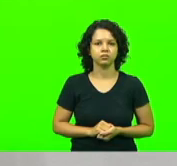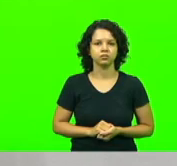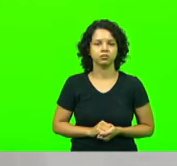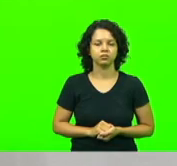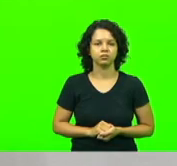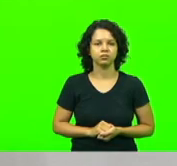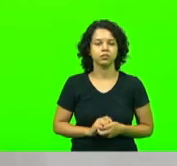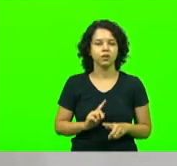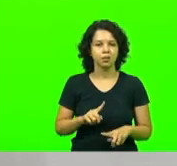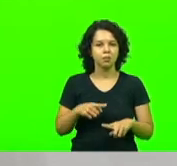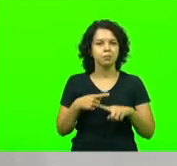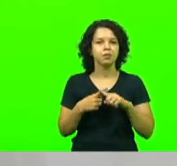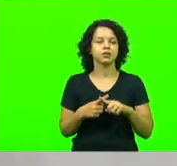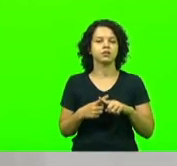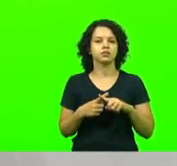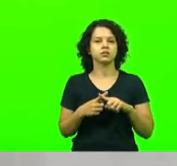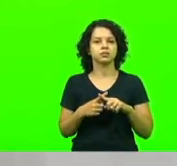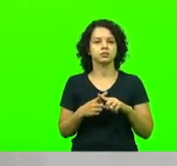Mas,